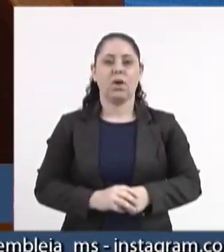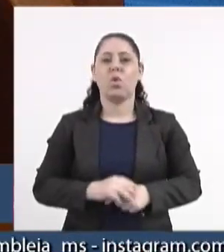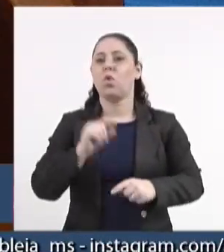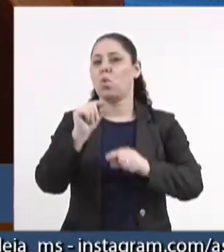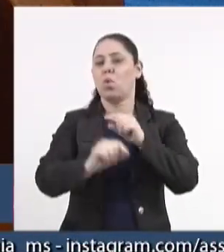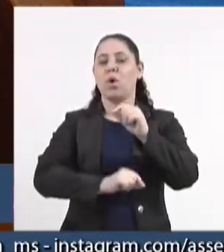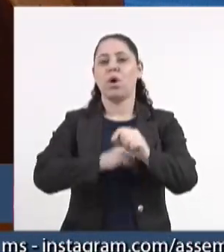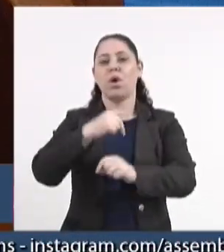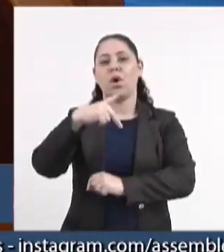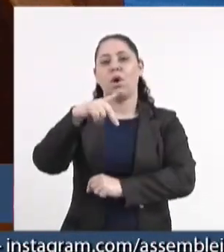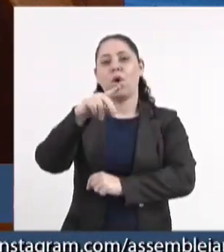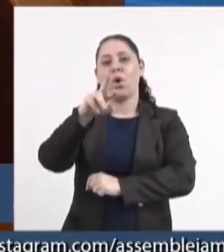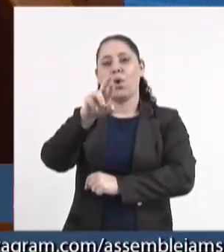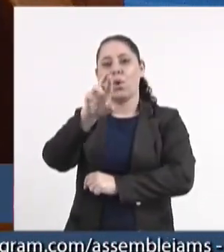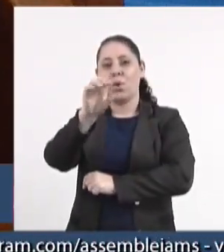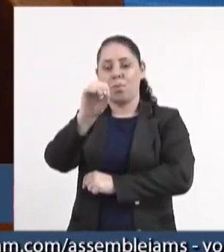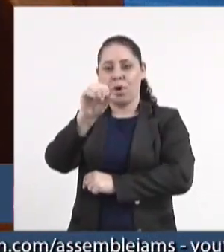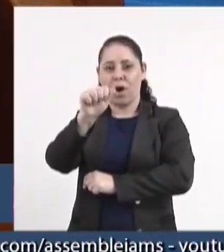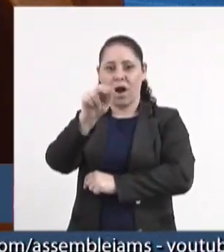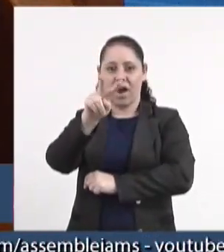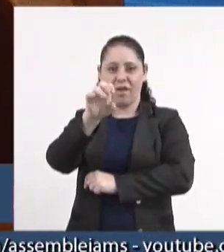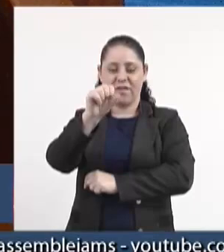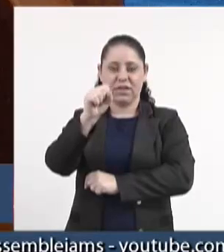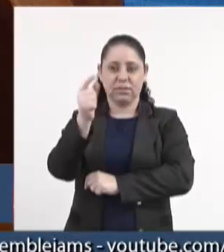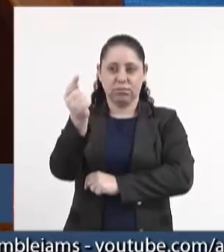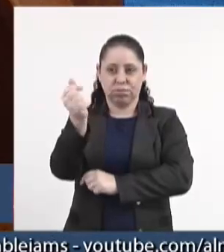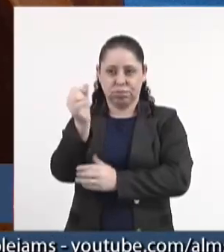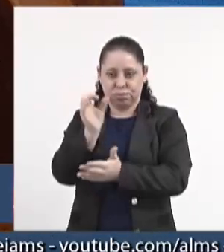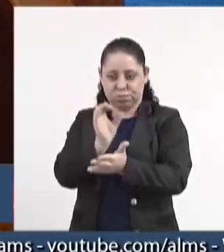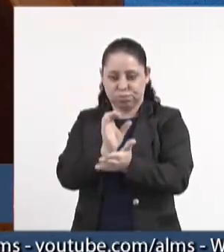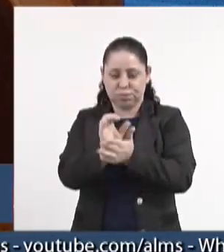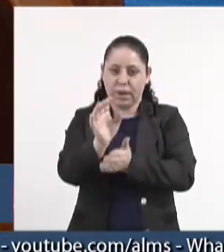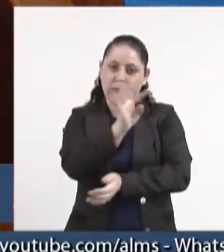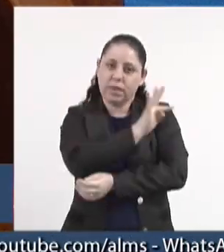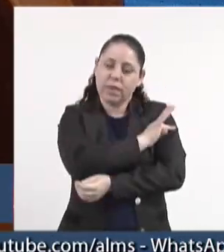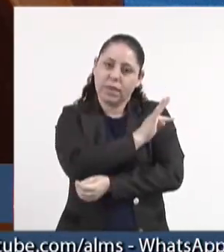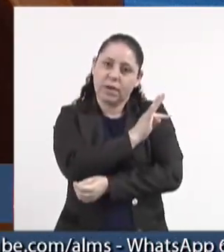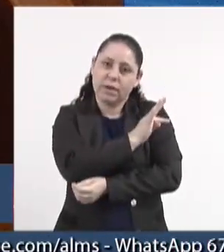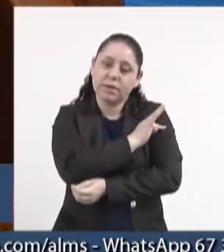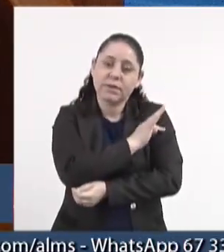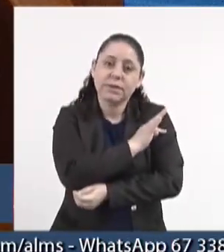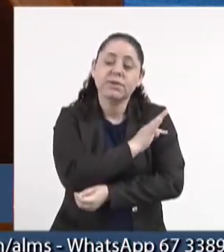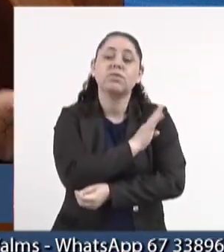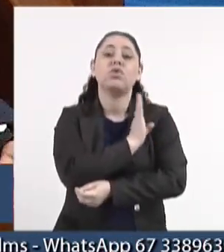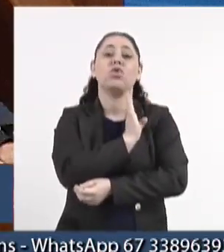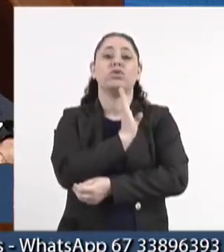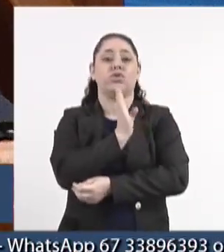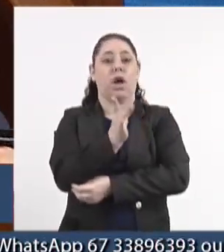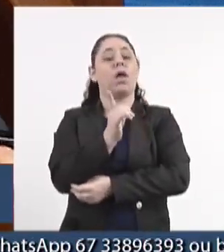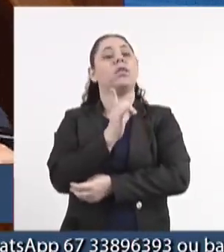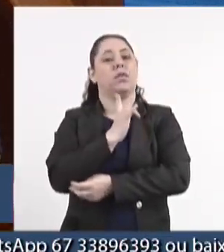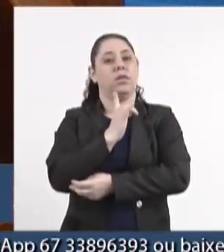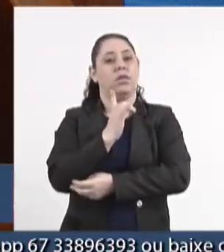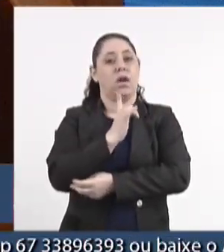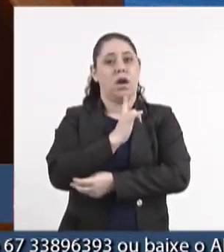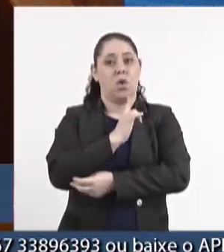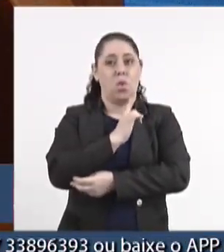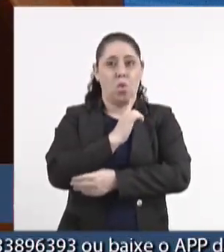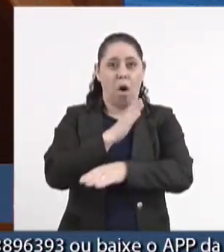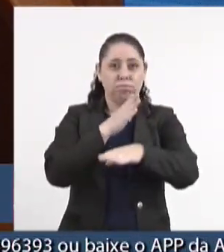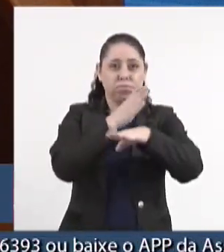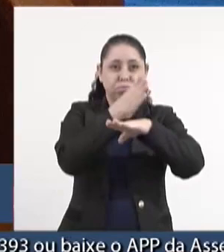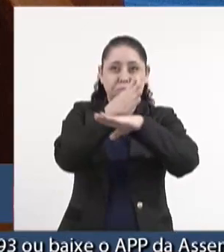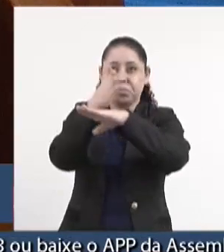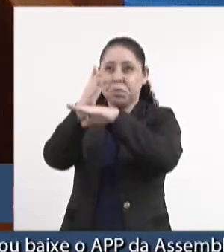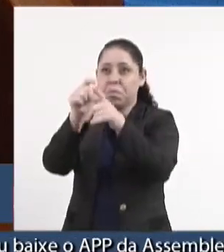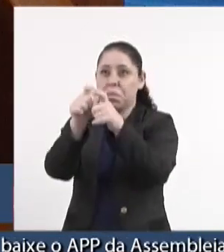com o Proaves e com investimentos e técnica, está ganhando espaço no Brasil